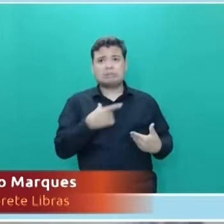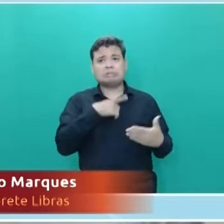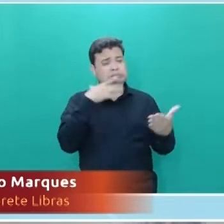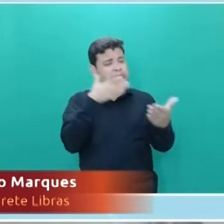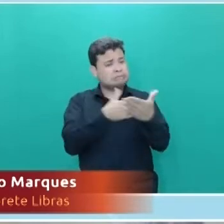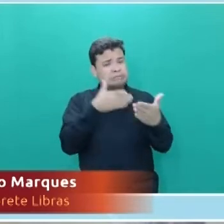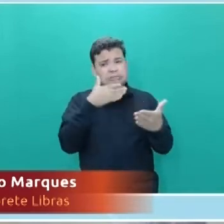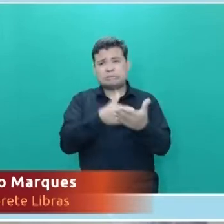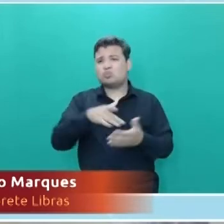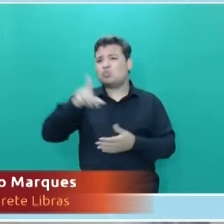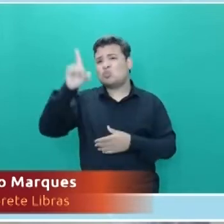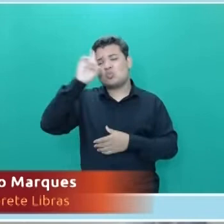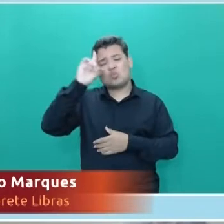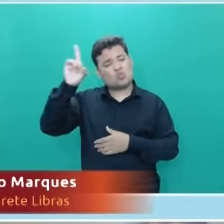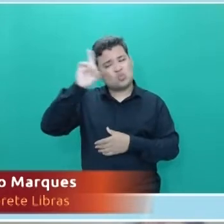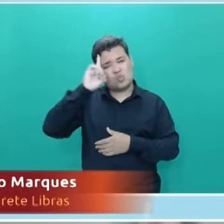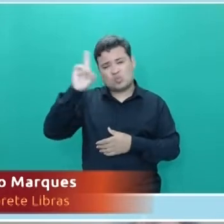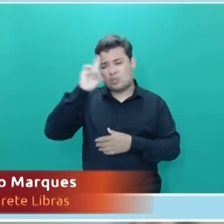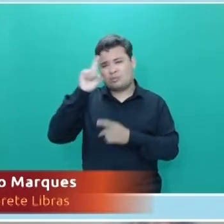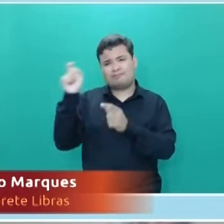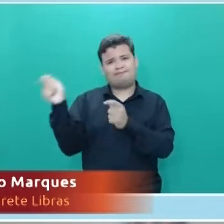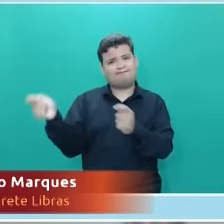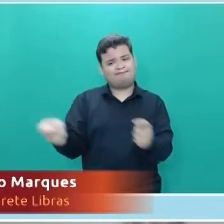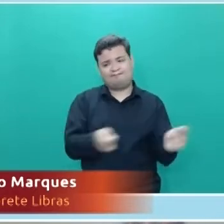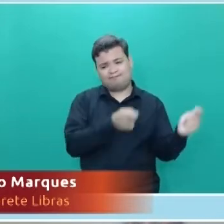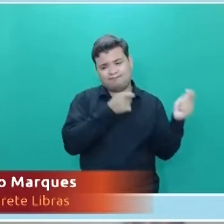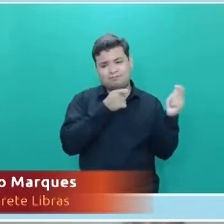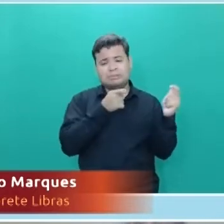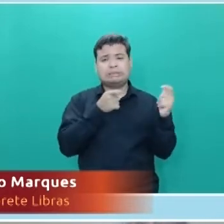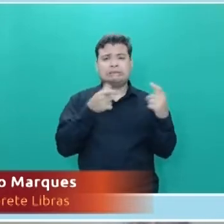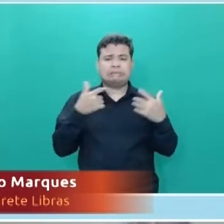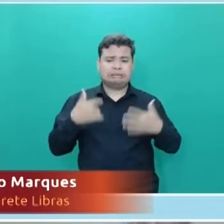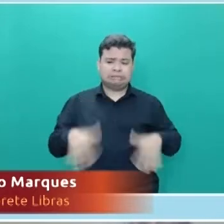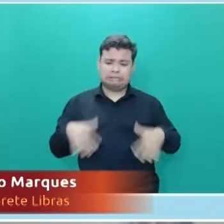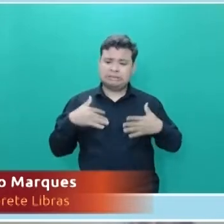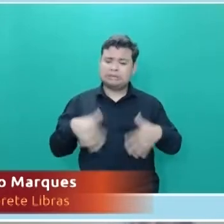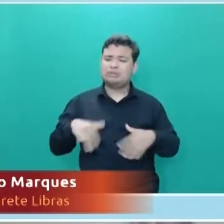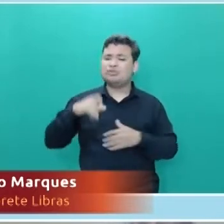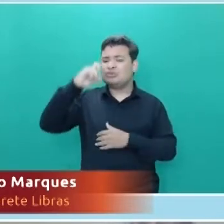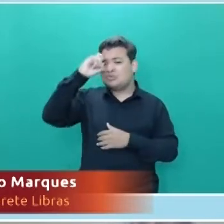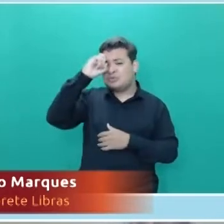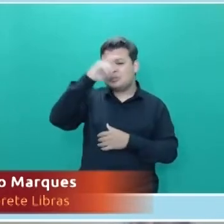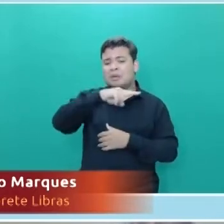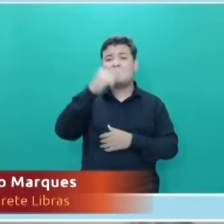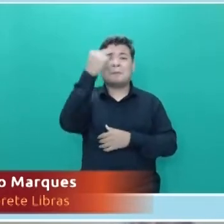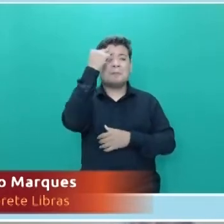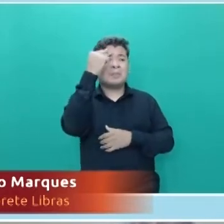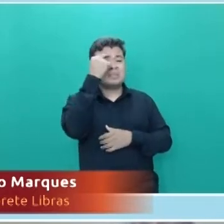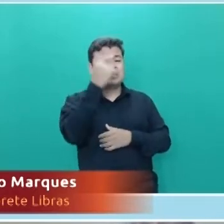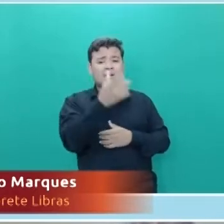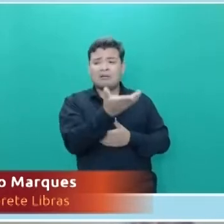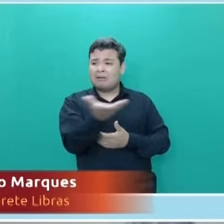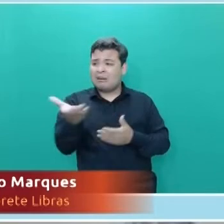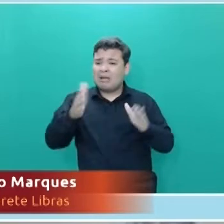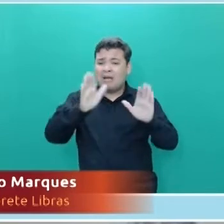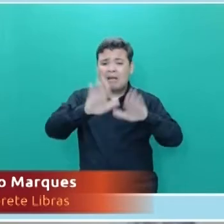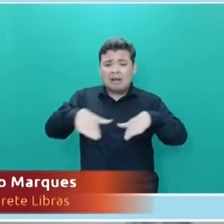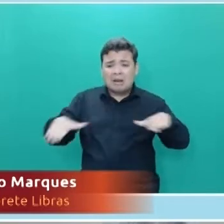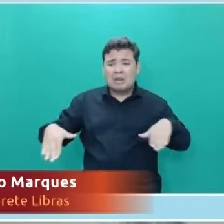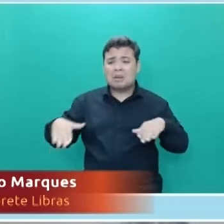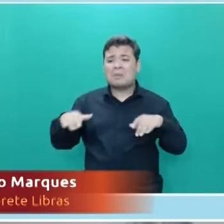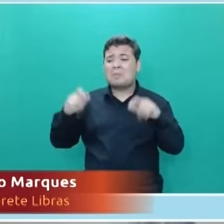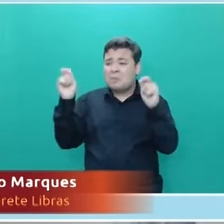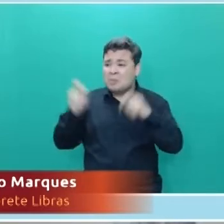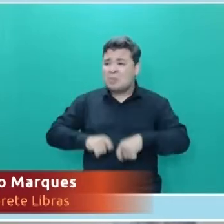né? Então, é muito duro a gente pensar que crianças hoje ainda possam correr o risco de ter